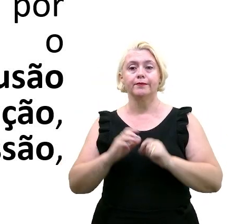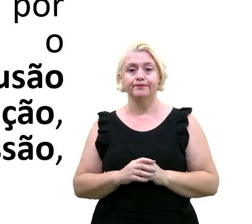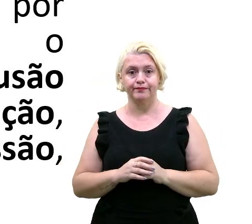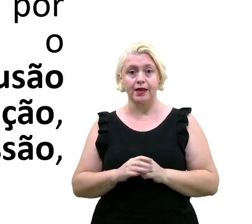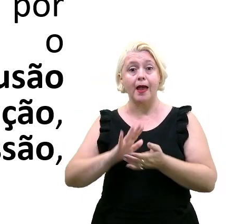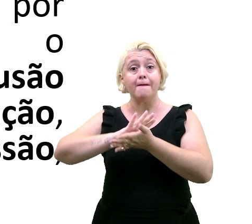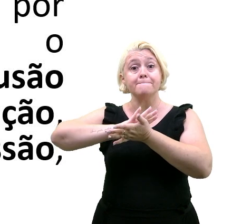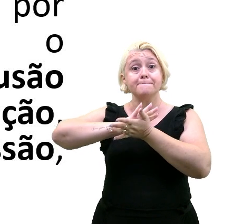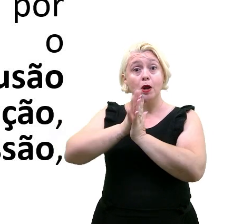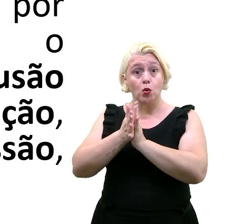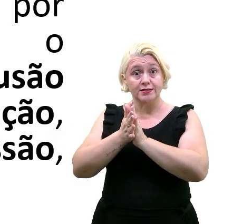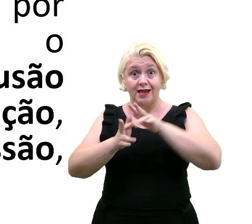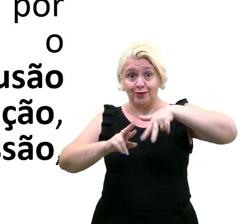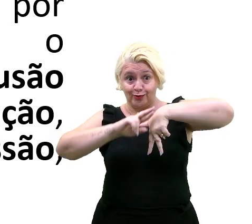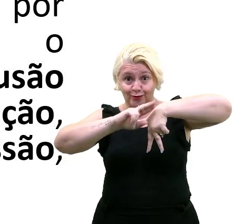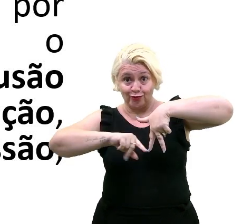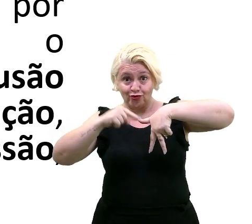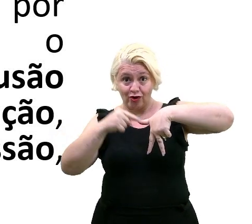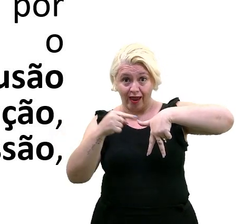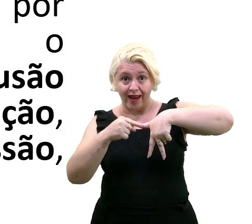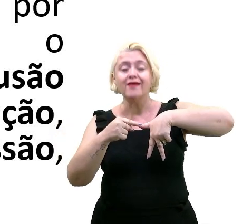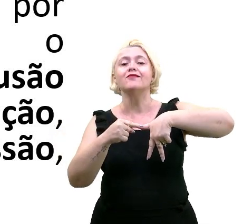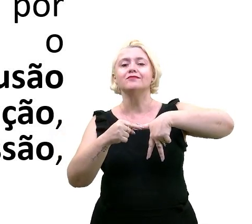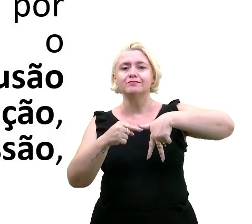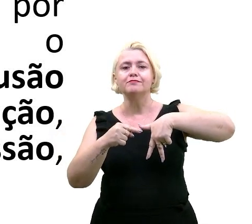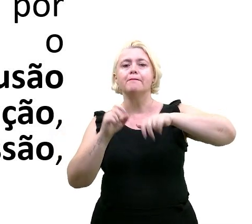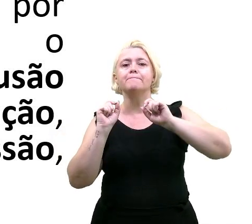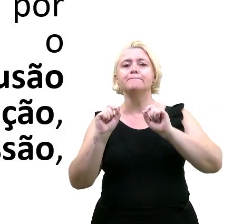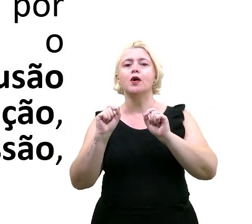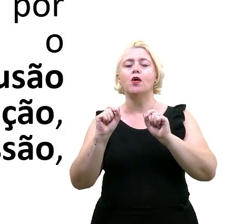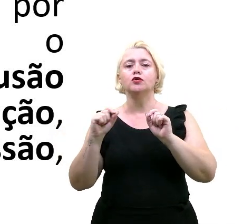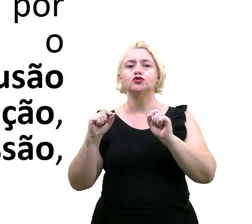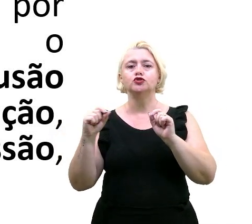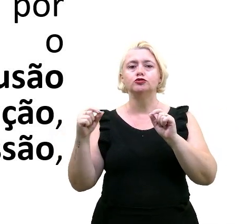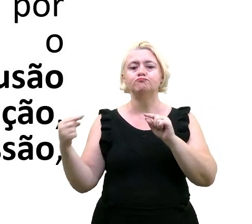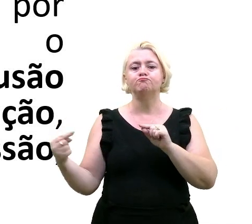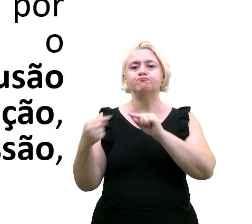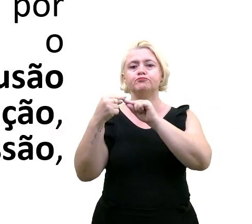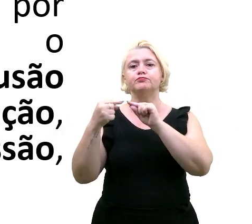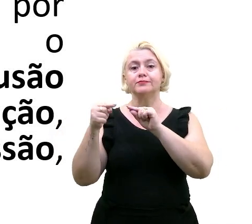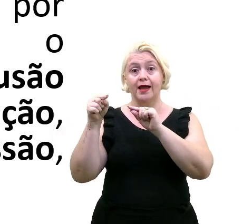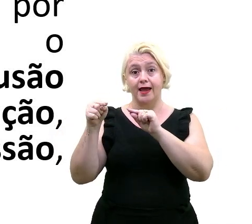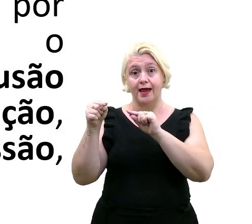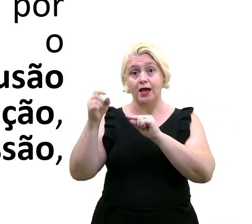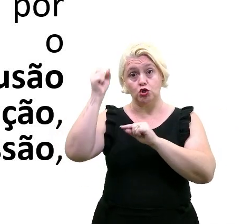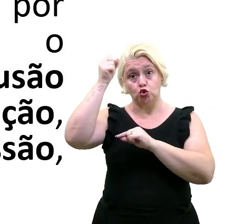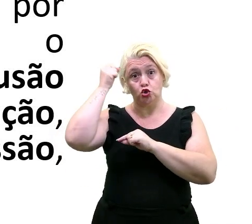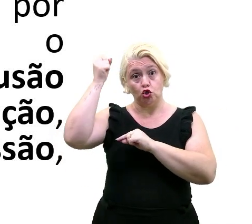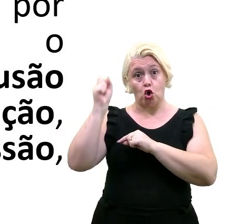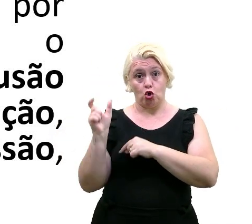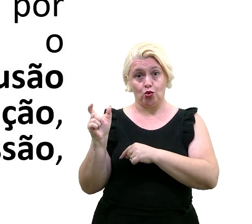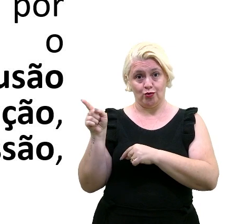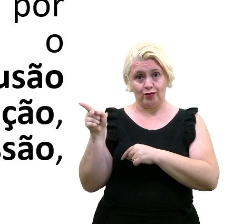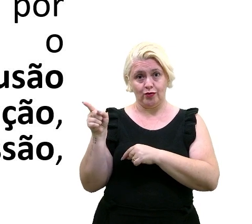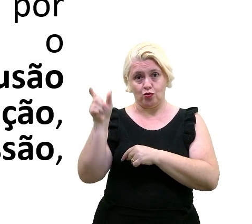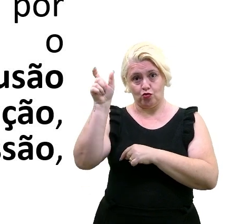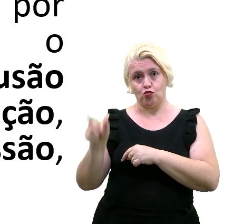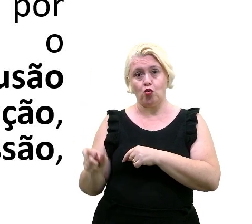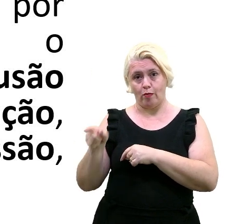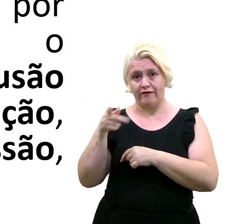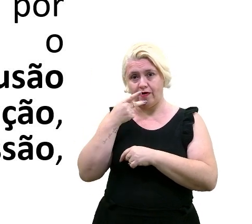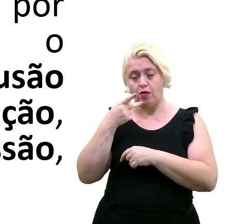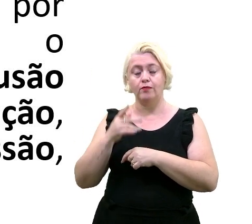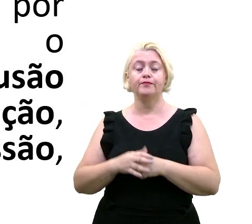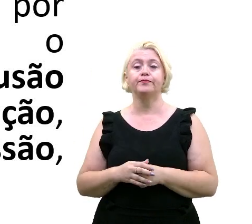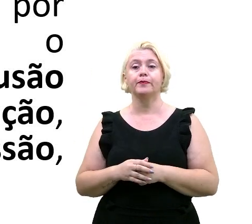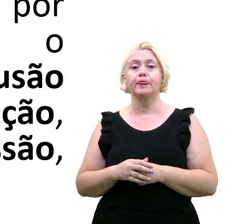preconceito de gênero pode ser encaixado na teoria do sociólogo que foi citado né o derin uma